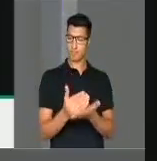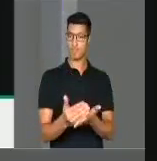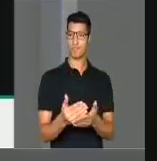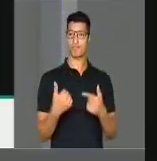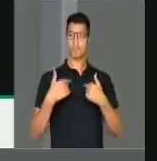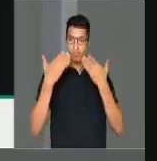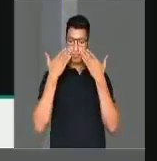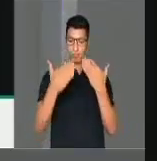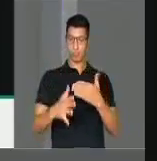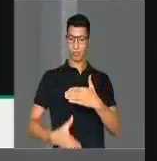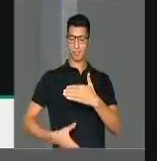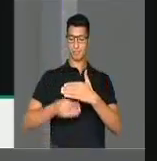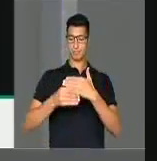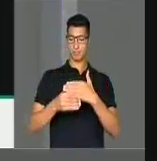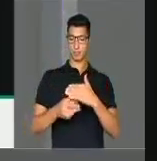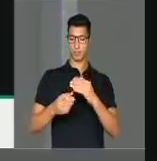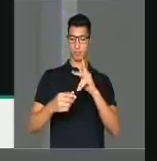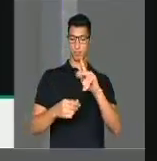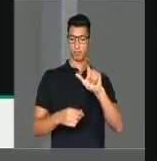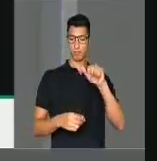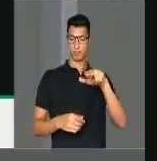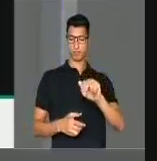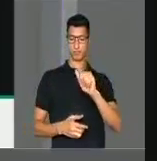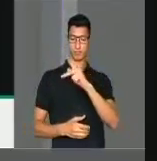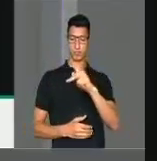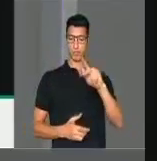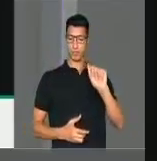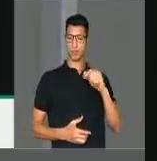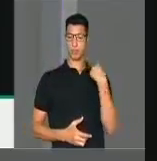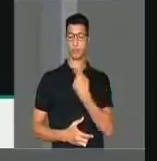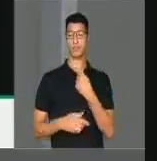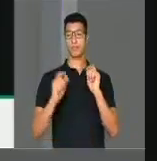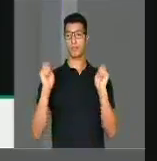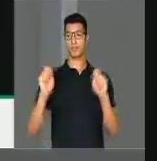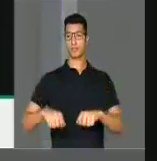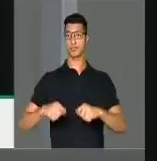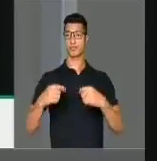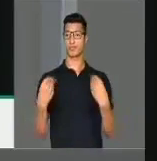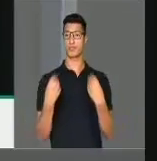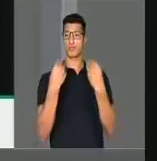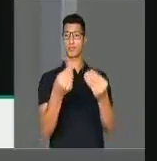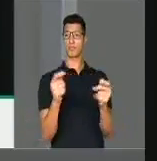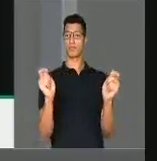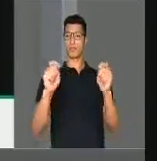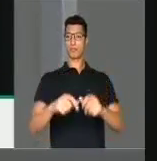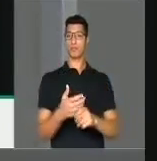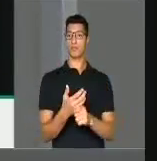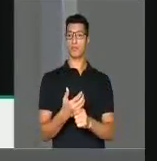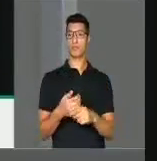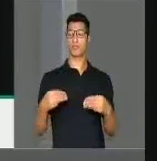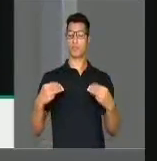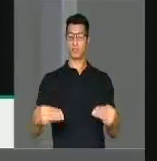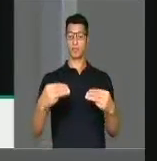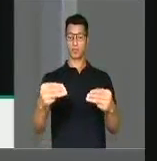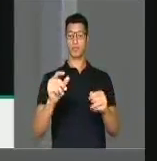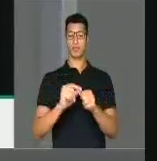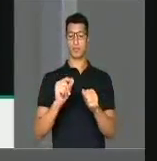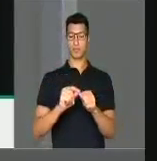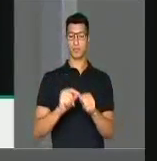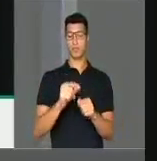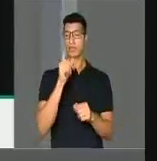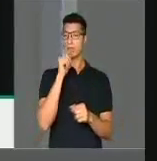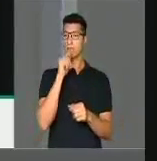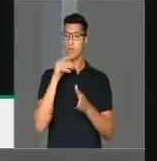nossa iniciativa, eu apresentei uma emenda no plano plurianual para que nós possamos dar condições ao Ministério da